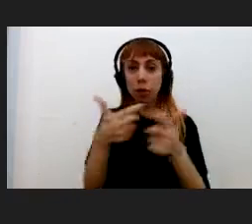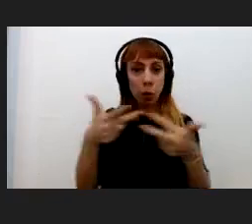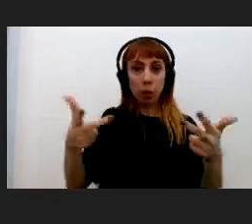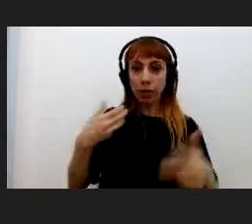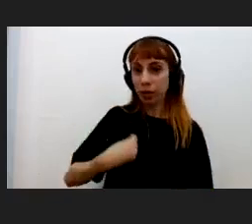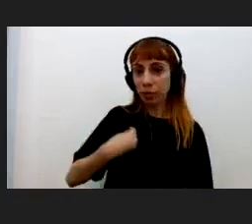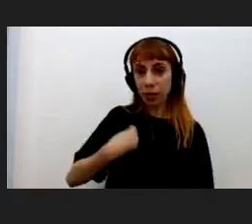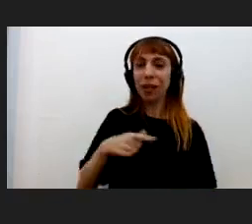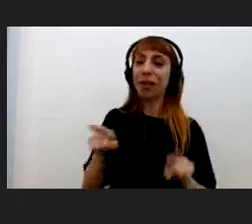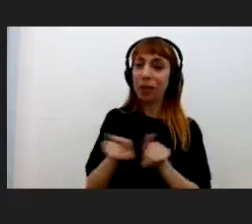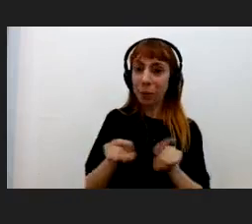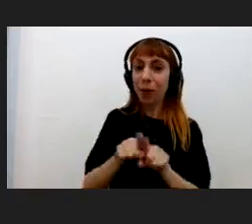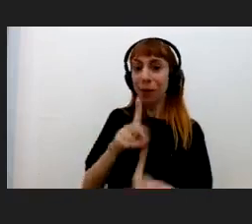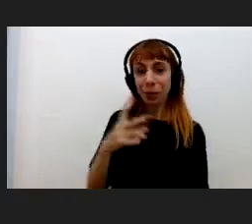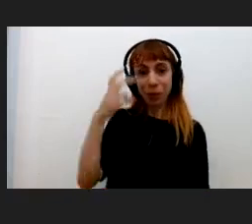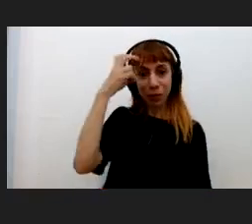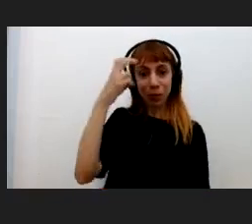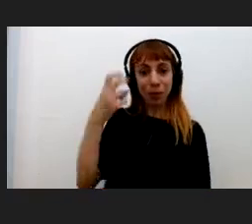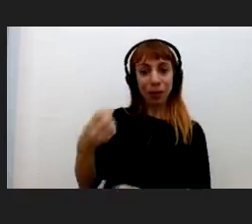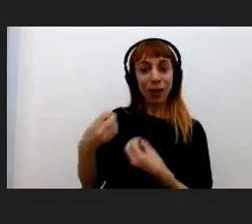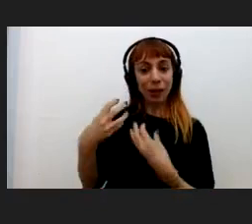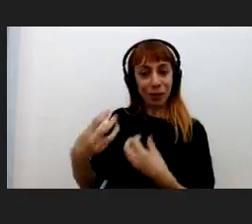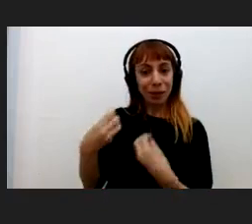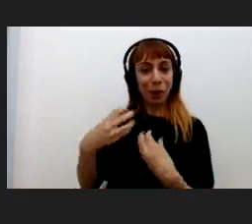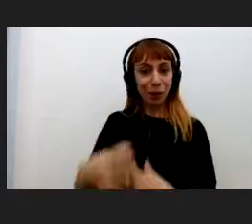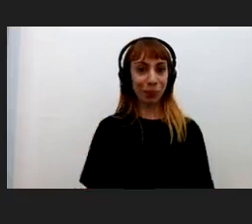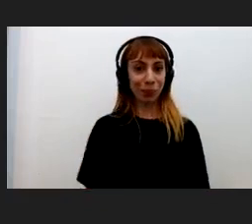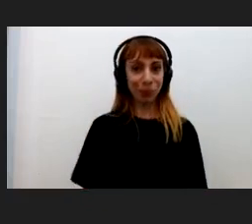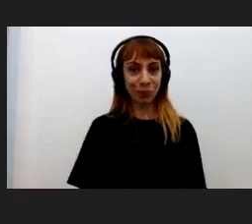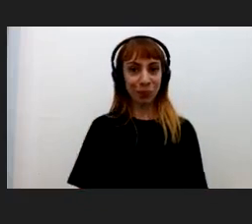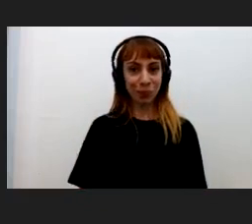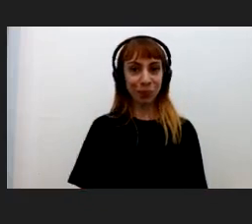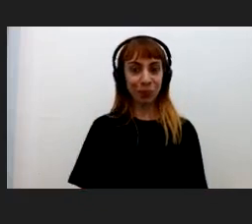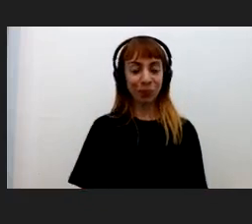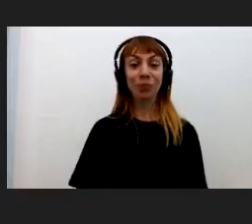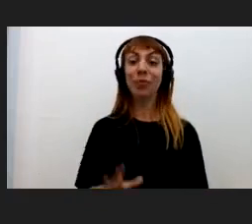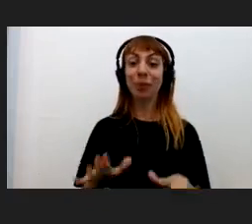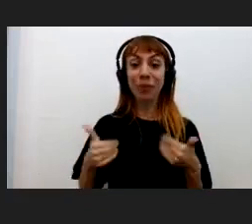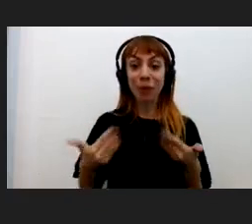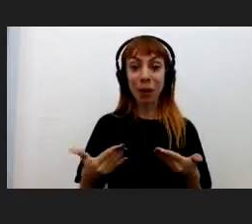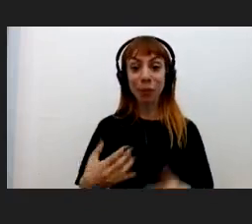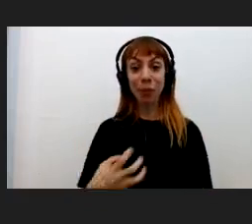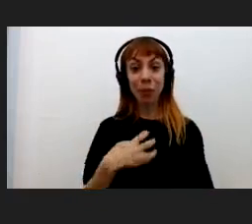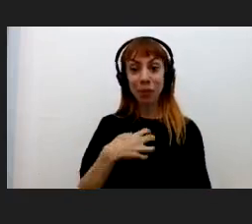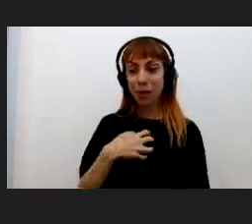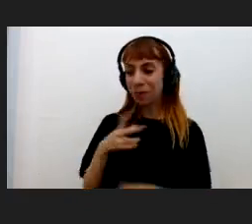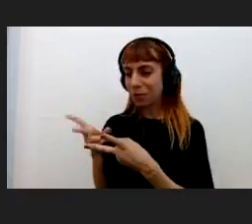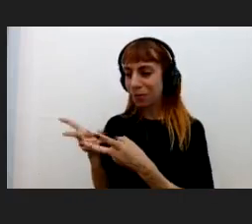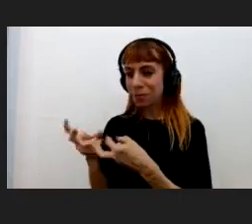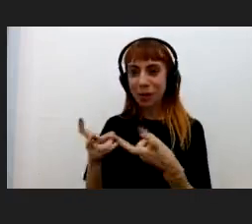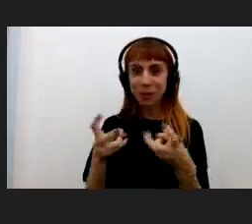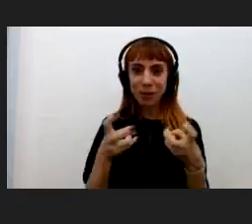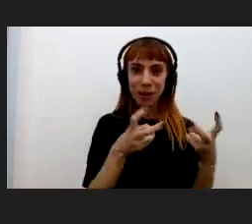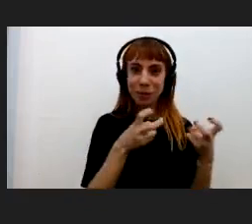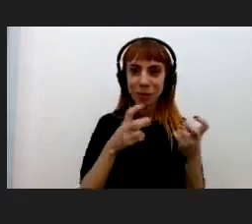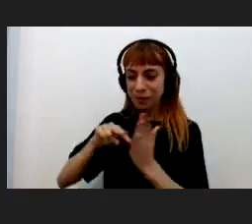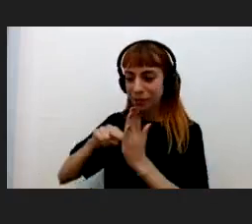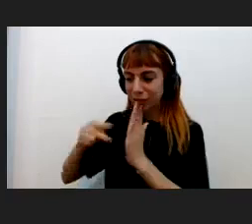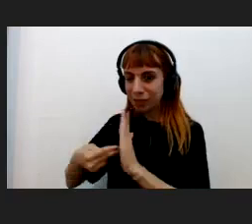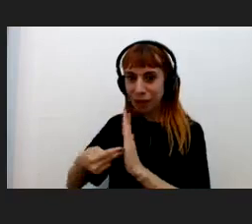a maneira como eu interpreto, que eu descrevo e que eu trago esse significado também é mediada